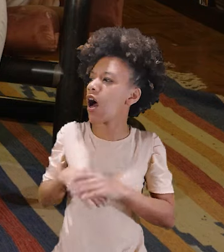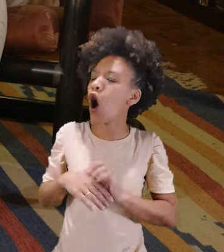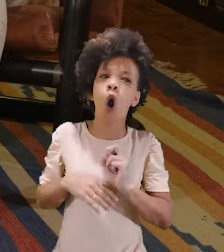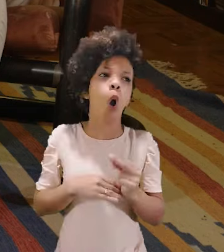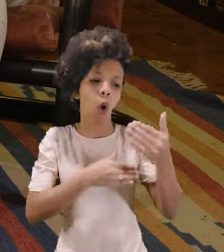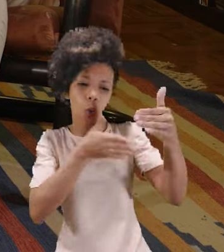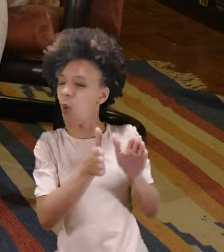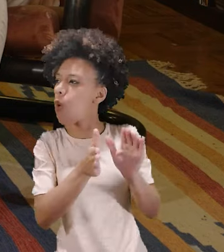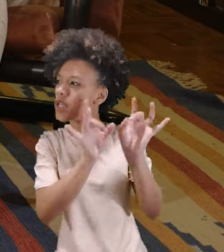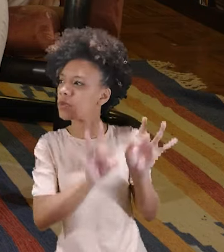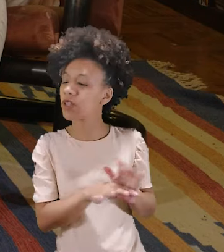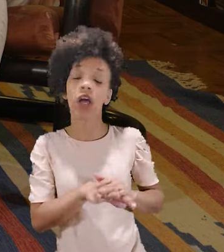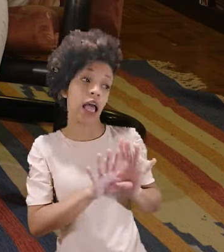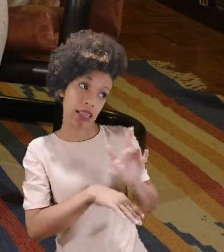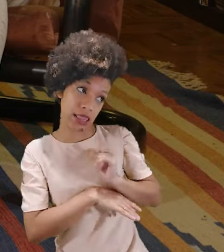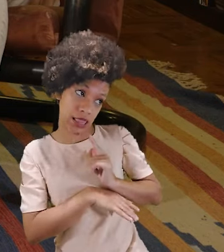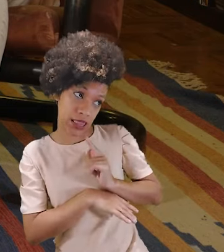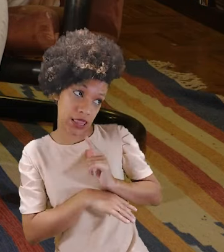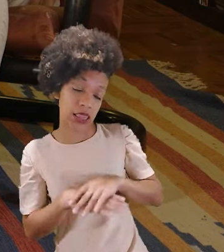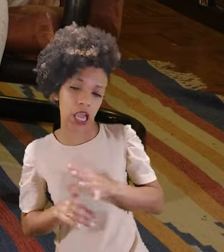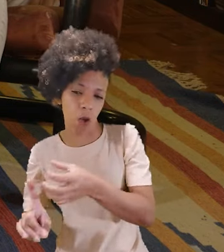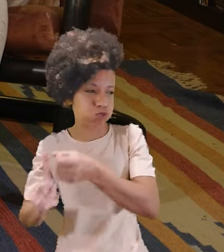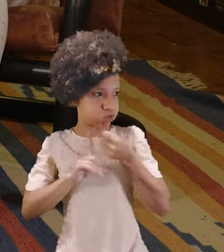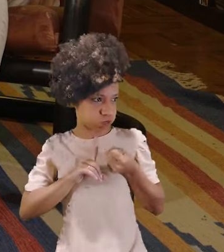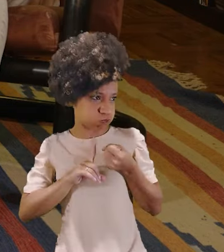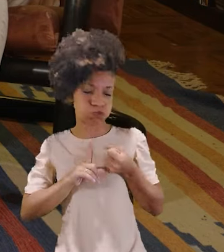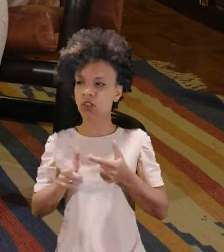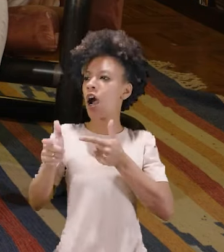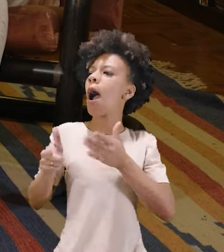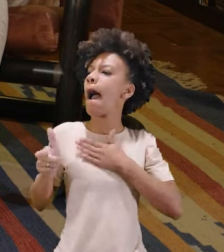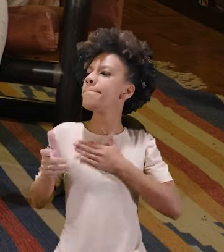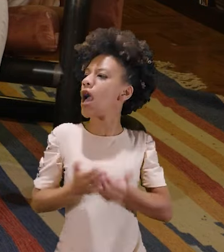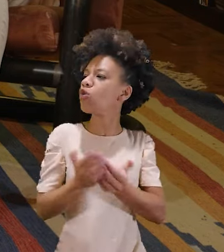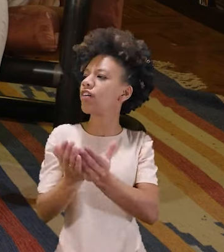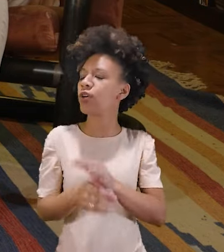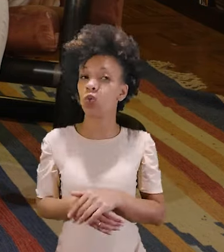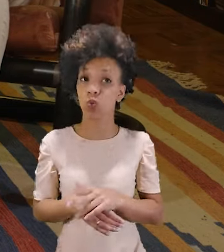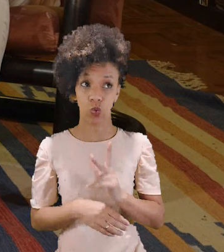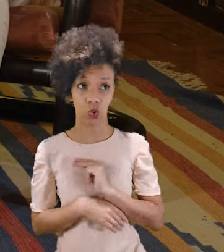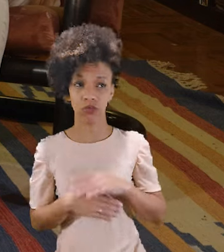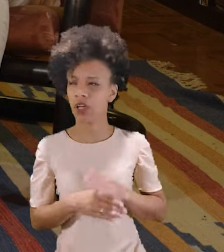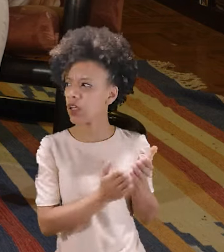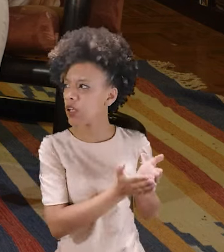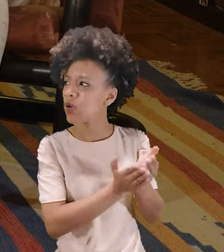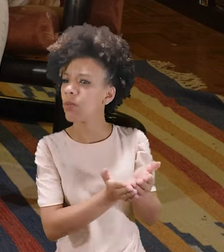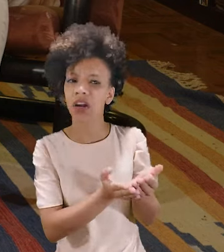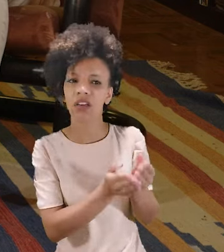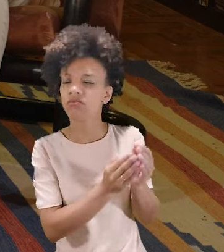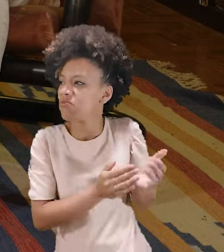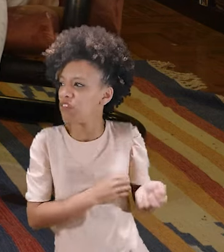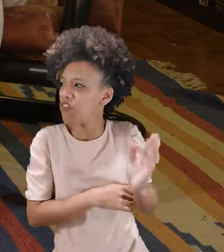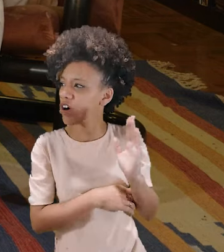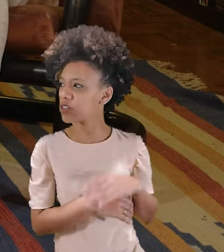pode pega a sua carga como é que funciona então tem sequestro de Davi a cara vem com a arma e falar agora mesmo é exatamente e o barquinho que ele